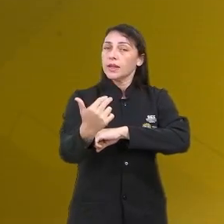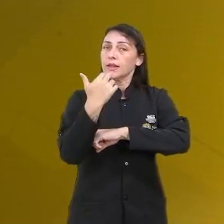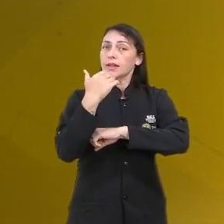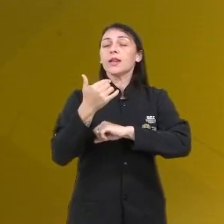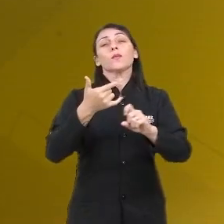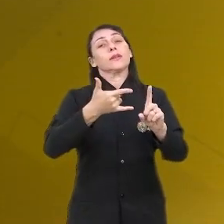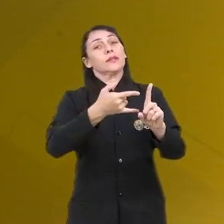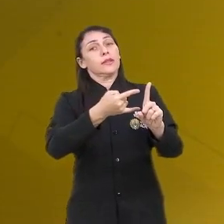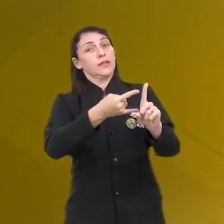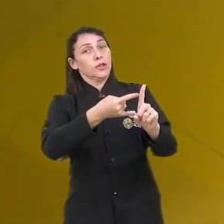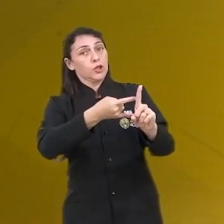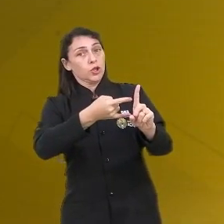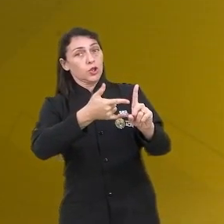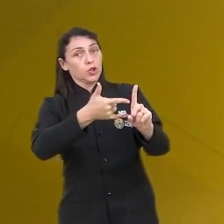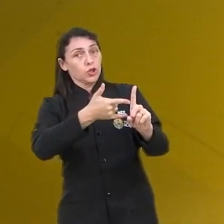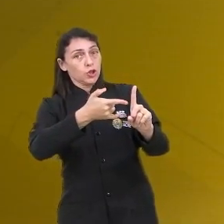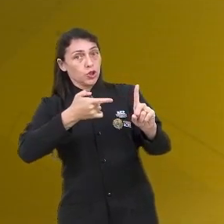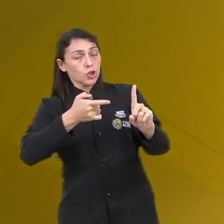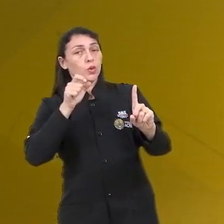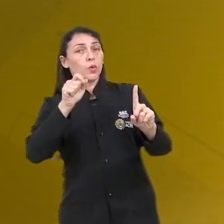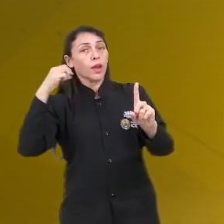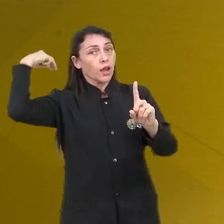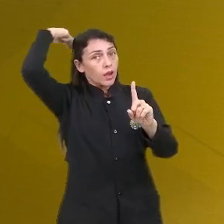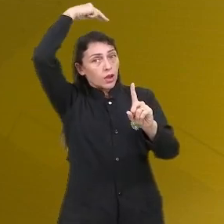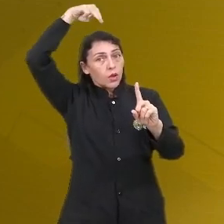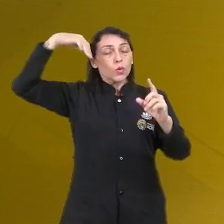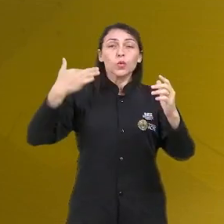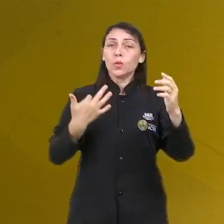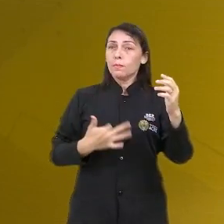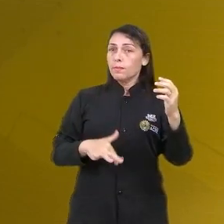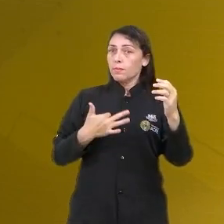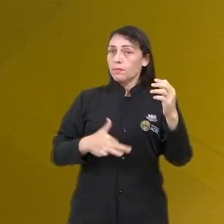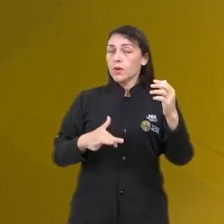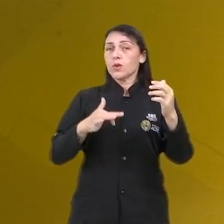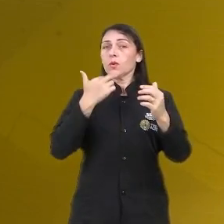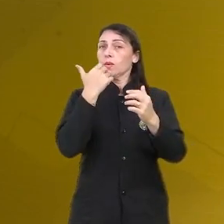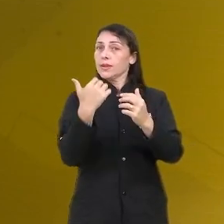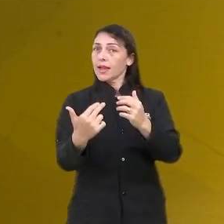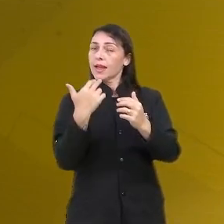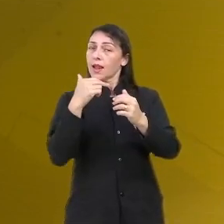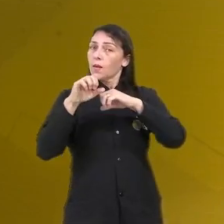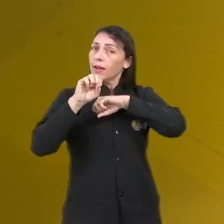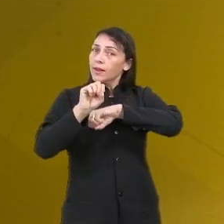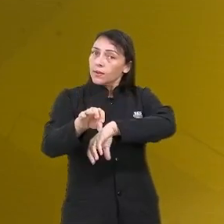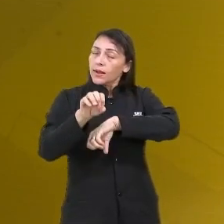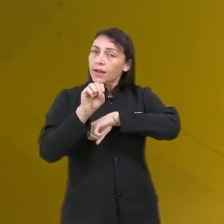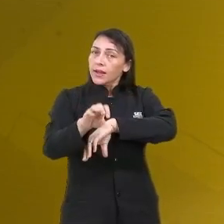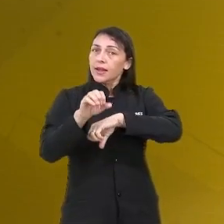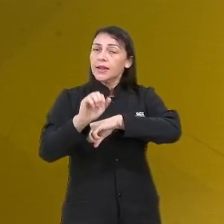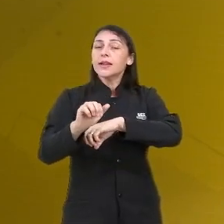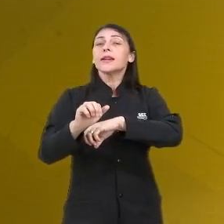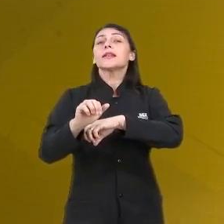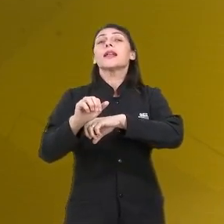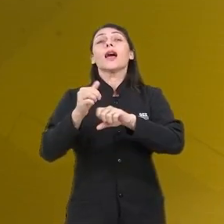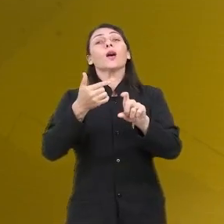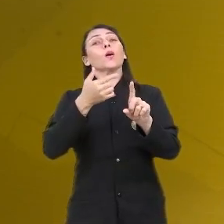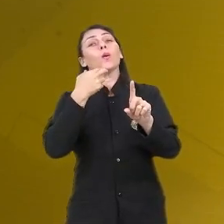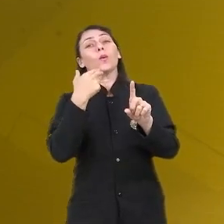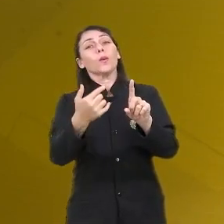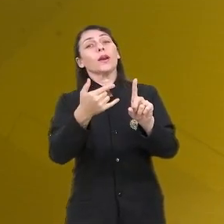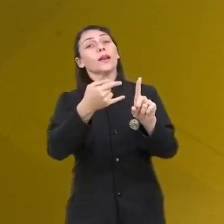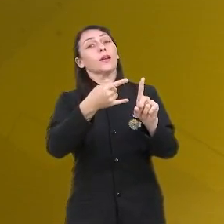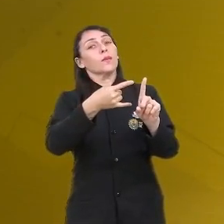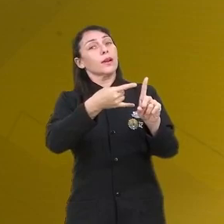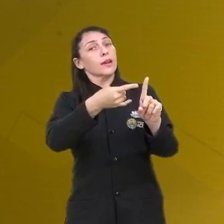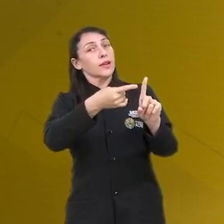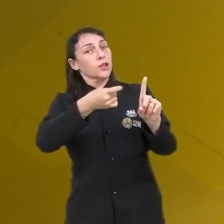línguas indígenas do México. Ou seja, são línguas, educação, língua indígena. Então,